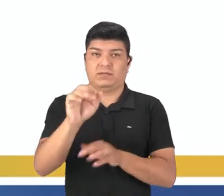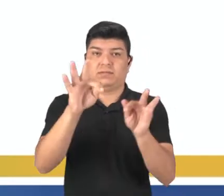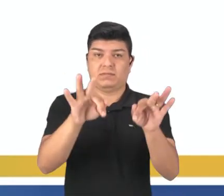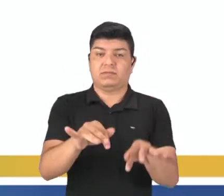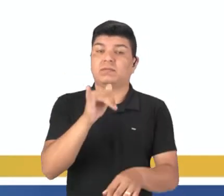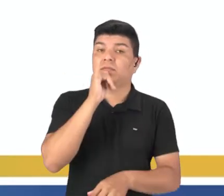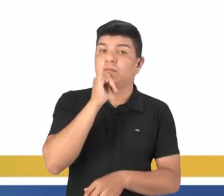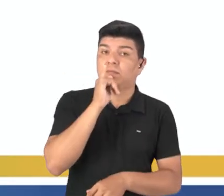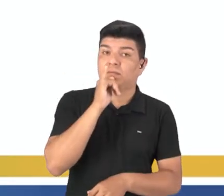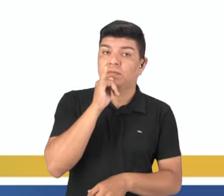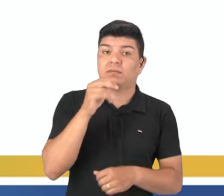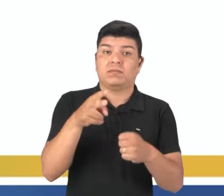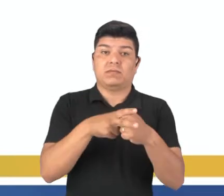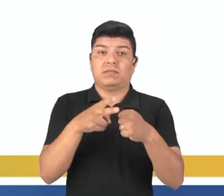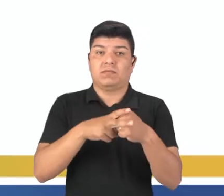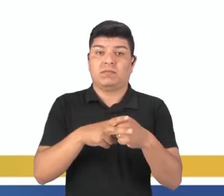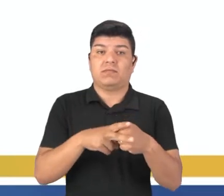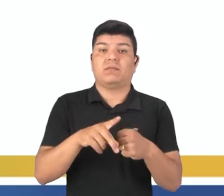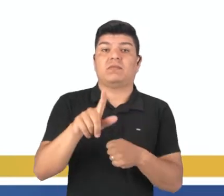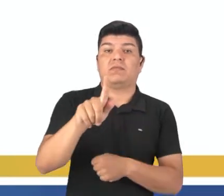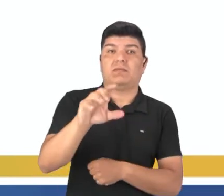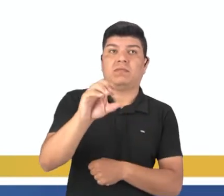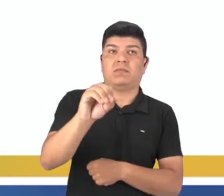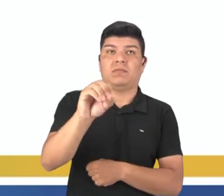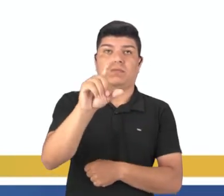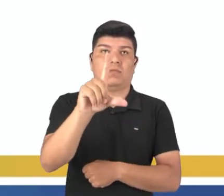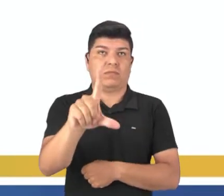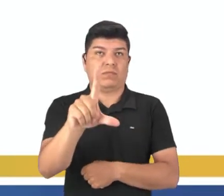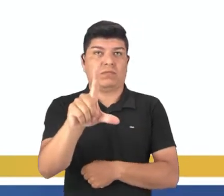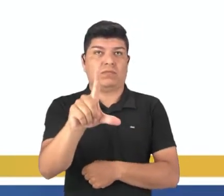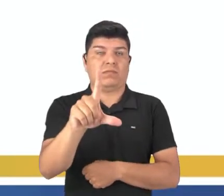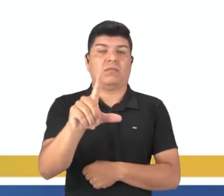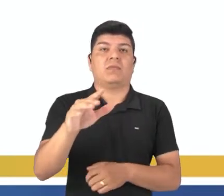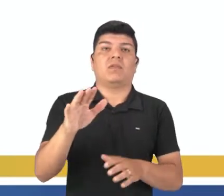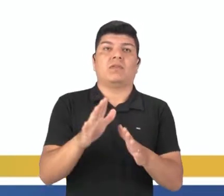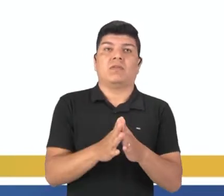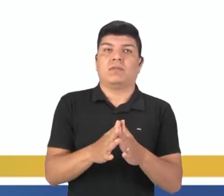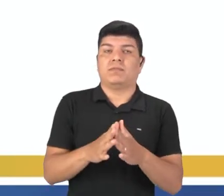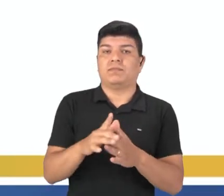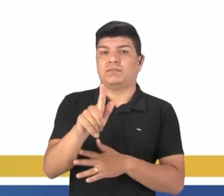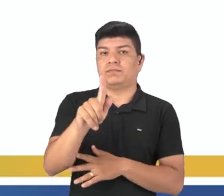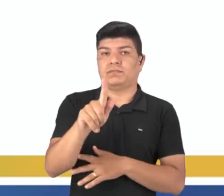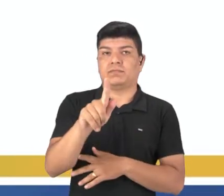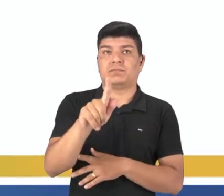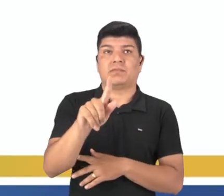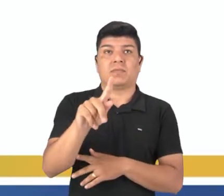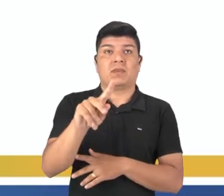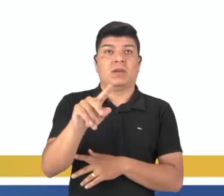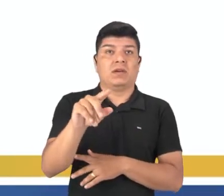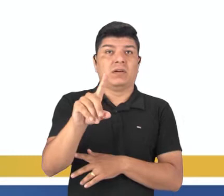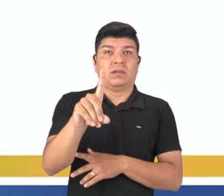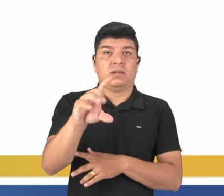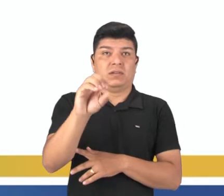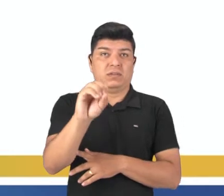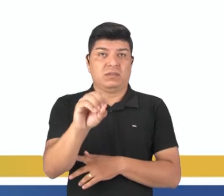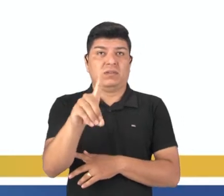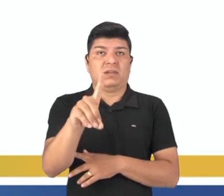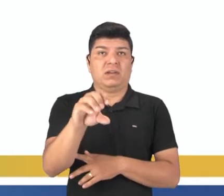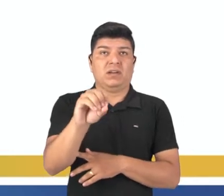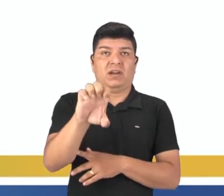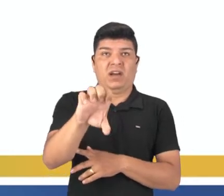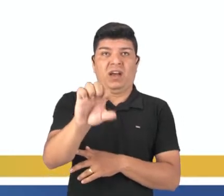exemplo o verbo gol que o verbo ir vai virar gols o verbo de U que é o verbo fazer vai ficar